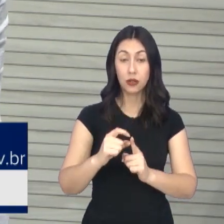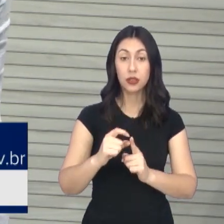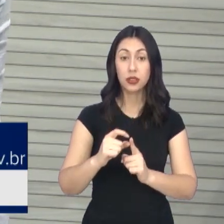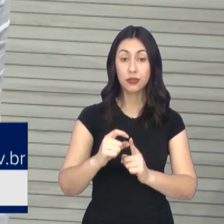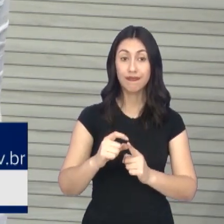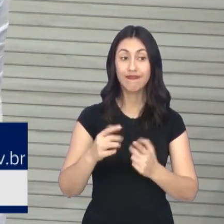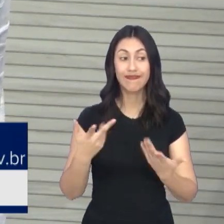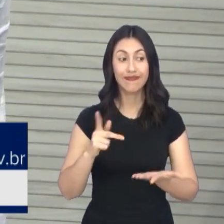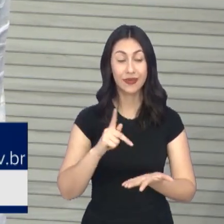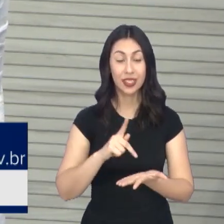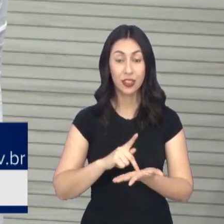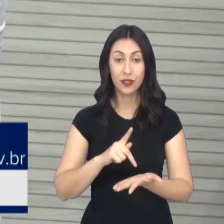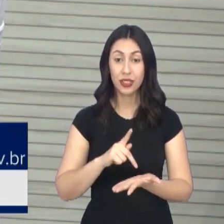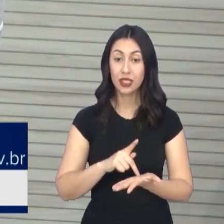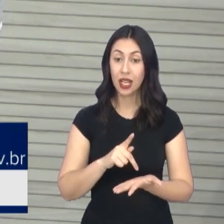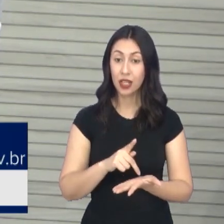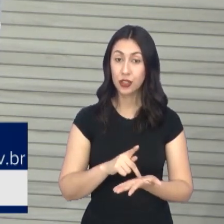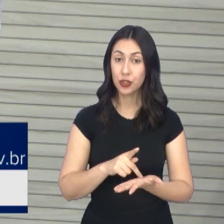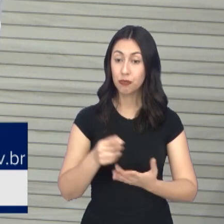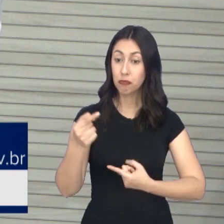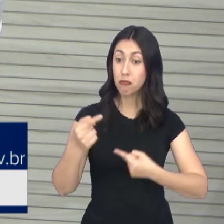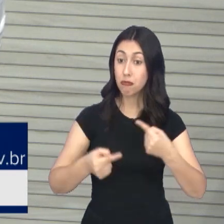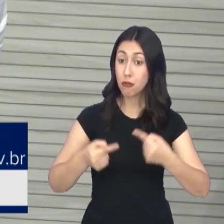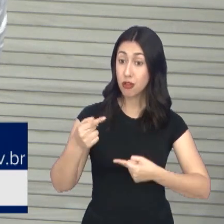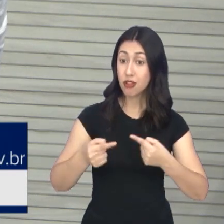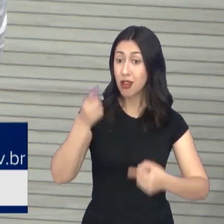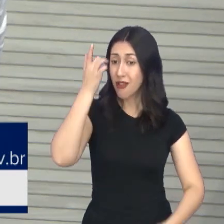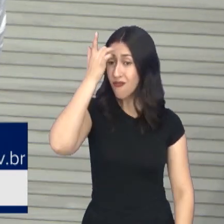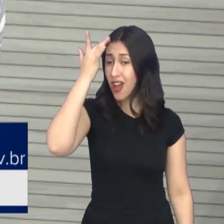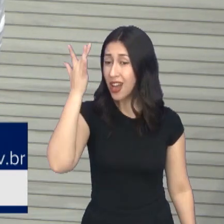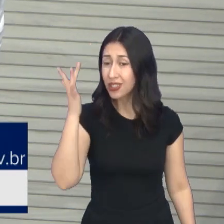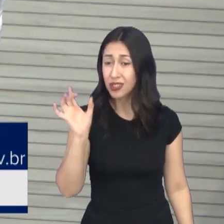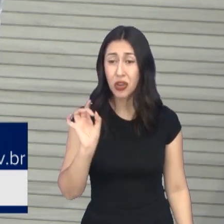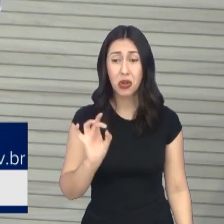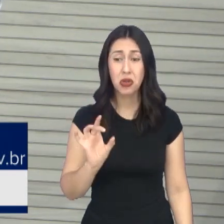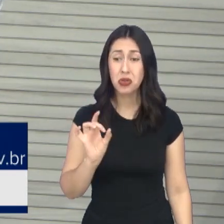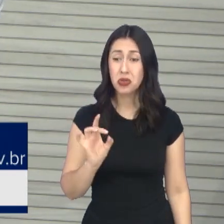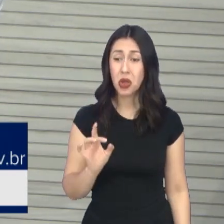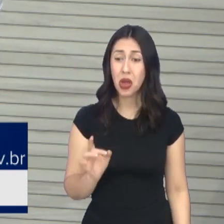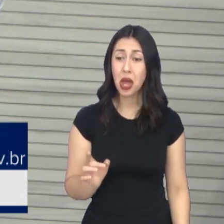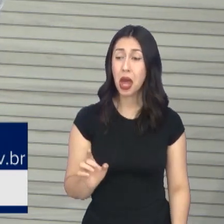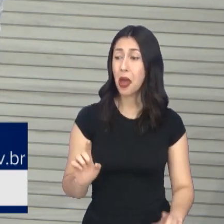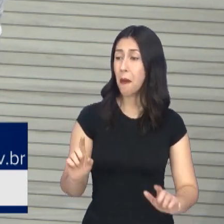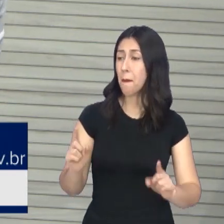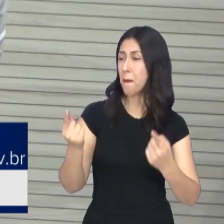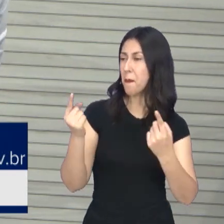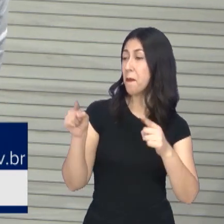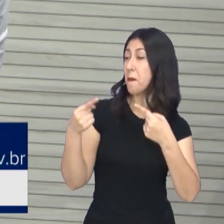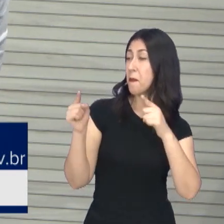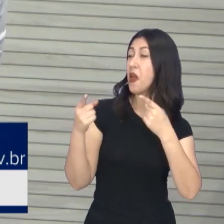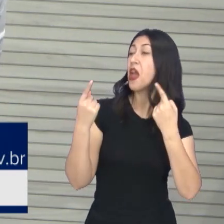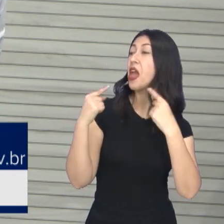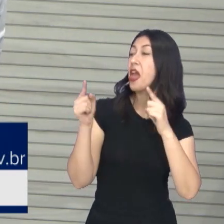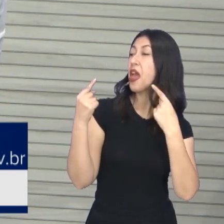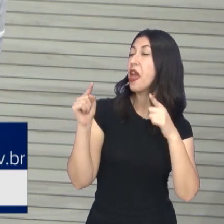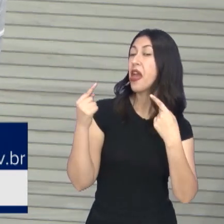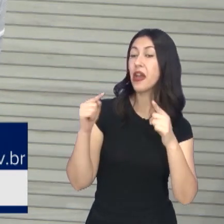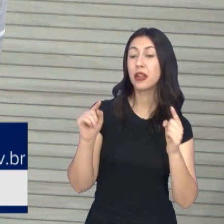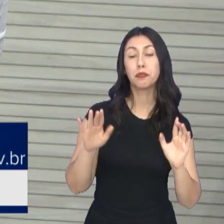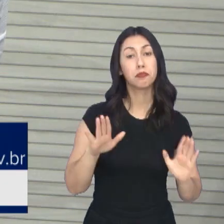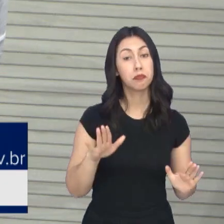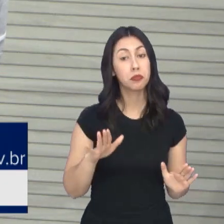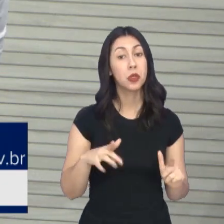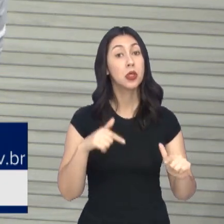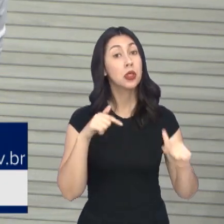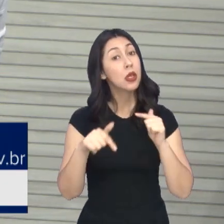Na verdade, fazer política fácil é aquela política do quanto pior, melhor. Né? Você trabalhando na